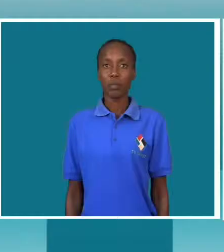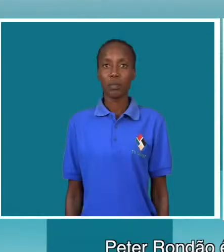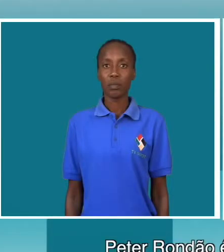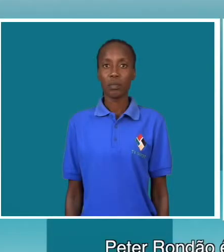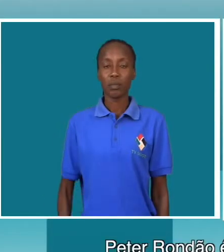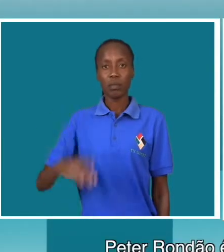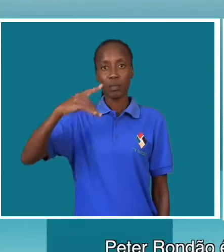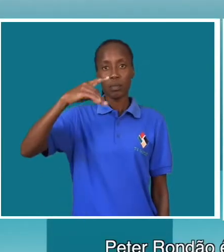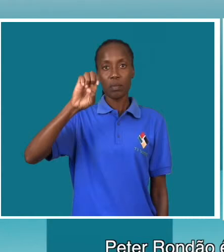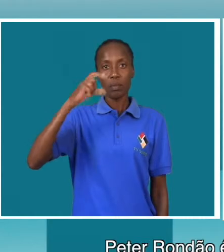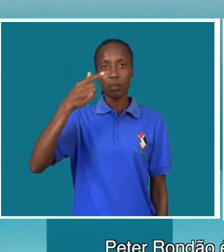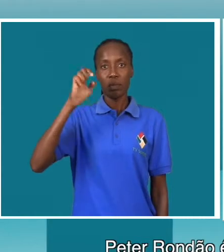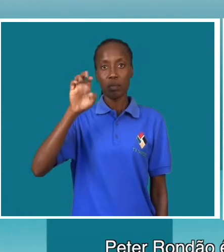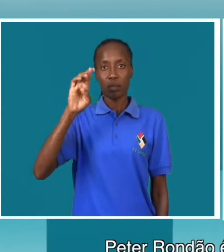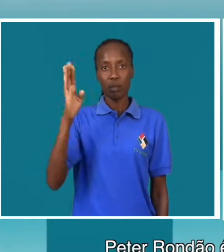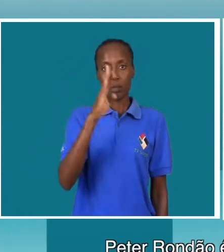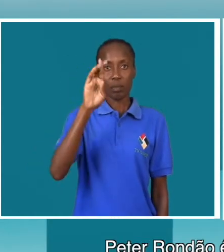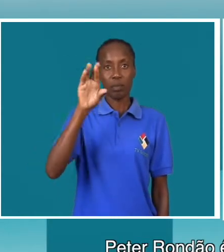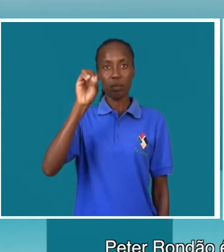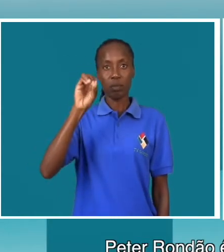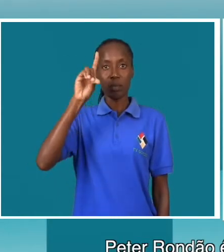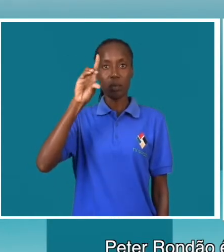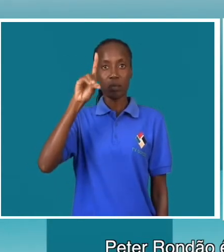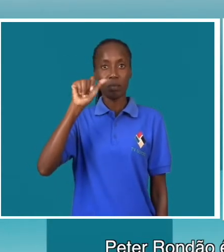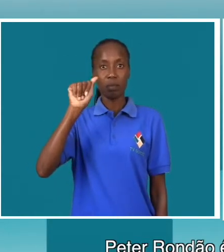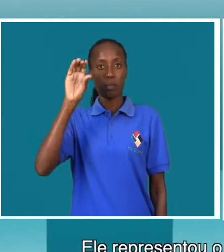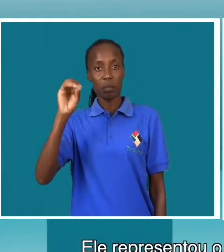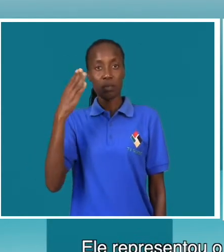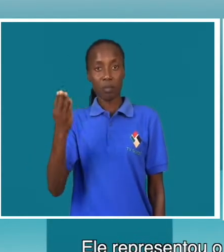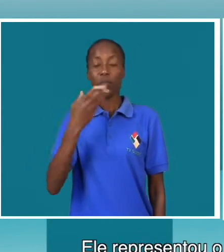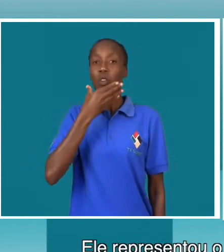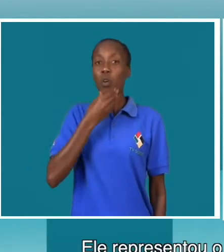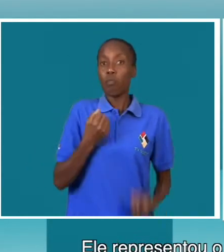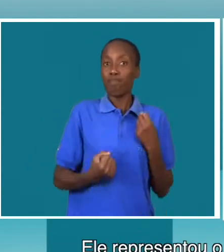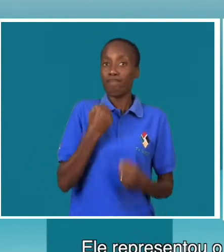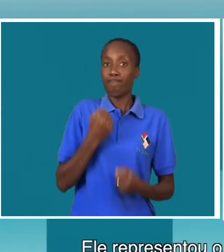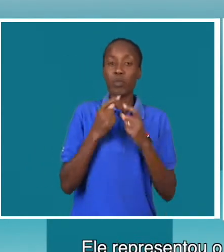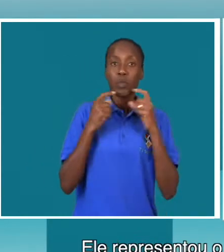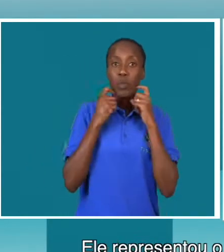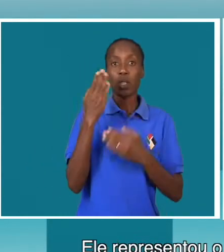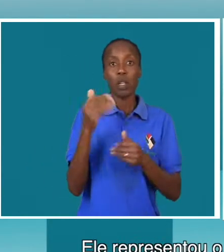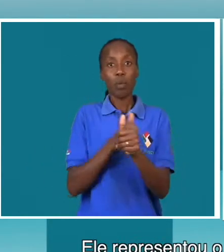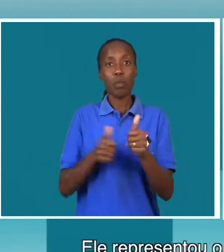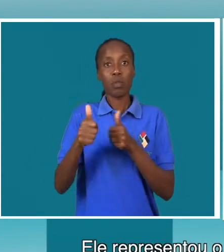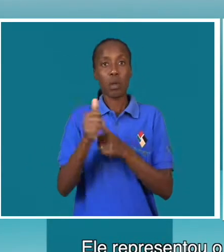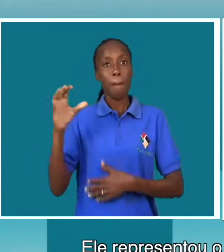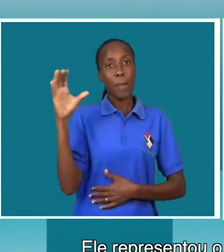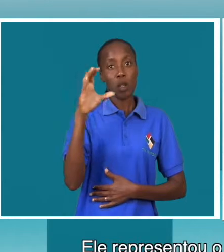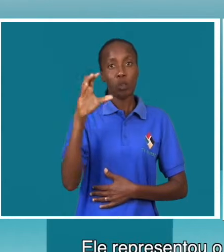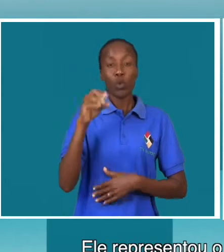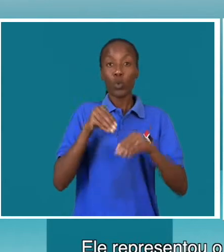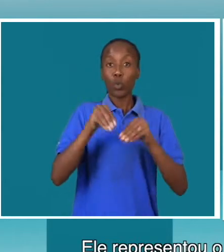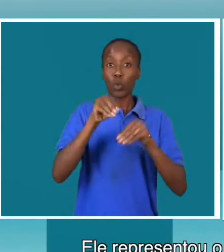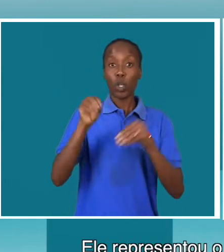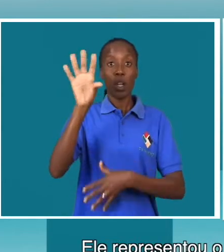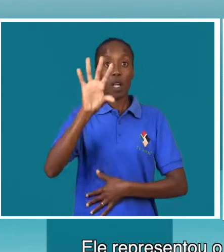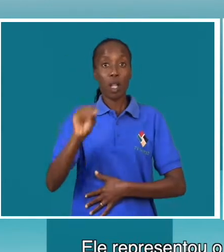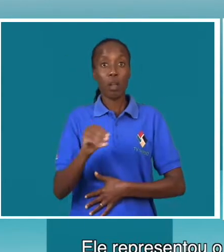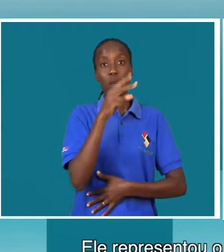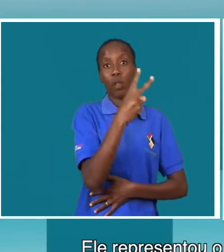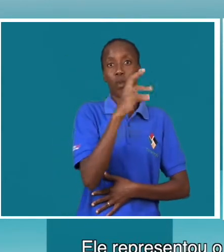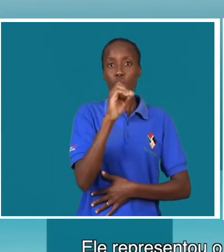Peter Roldão é atleta para o Olímpico moçambicano. Ele representou o país nos Jogos Africanos de